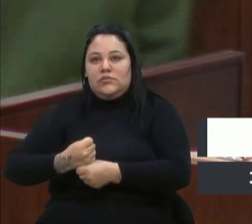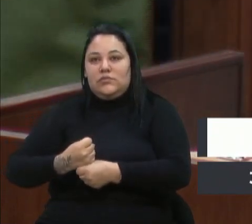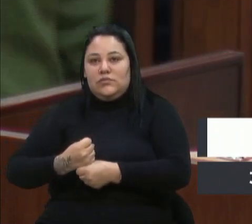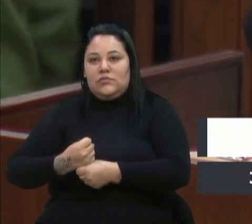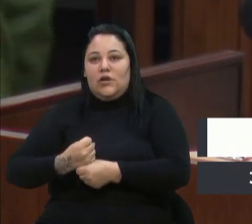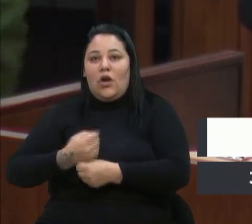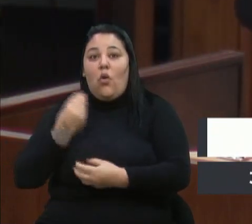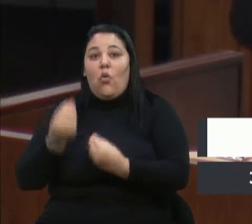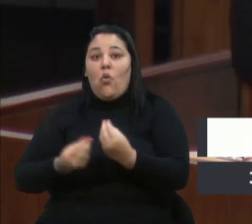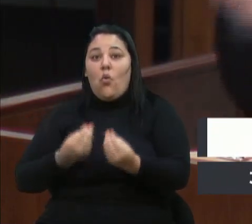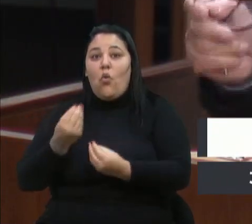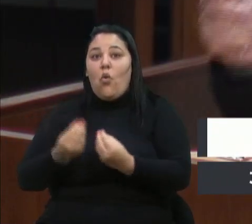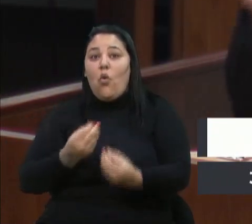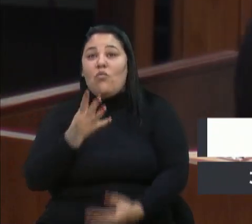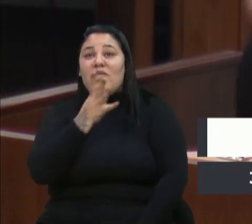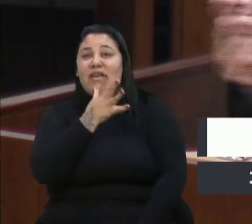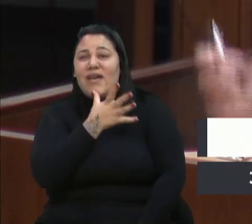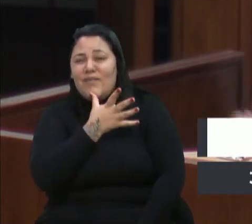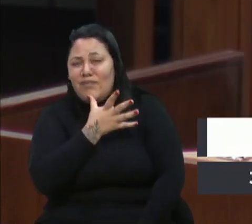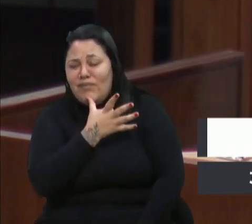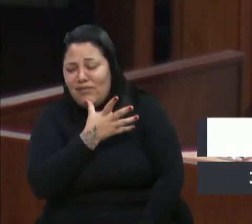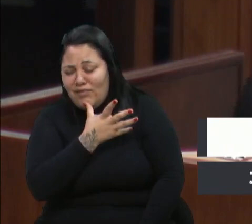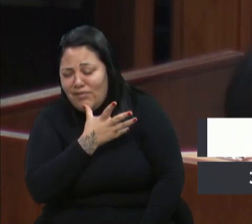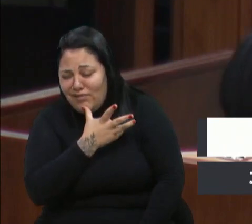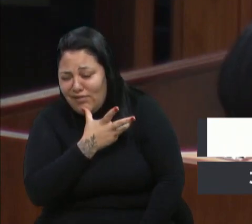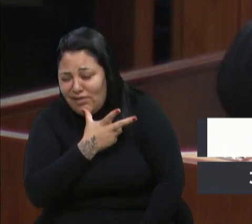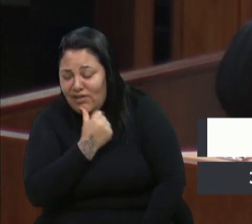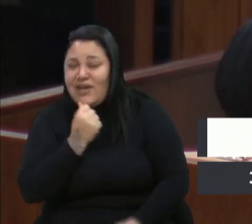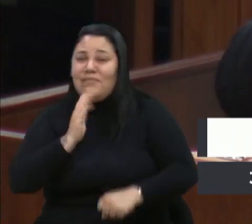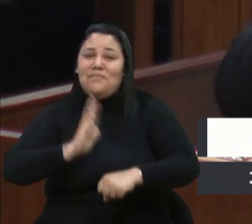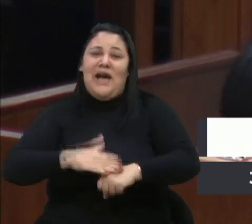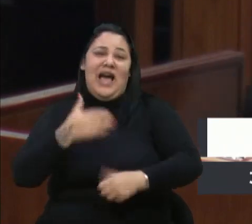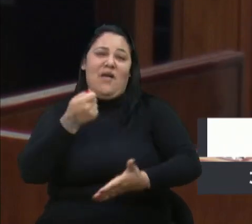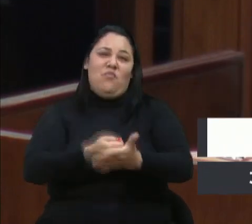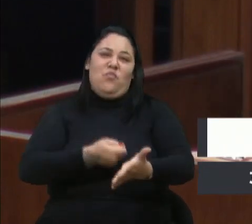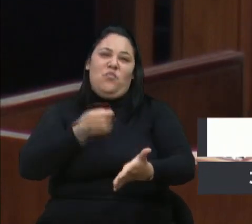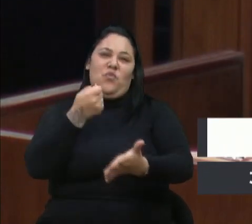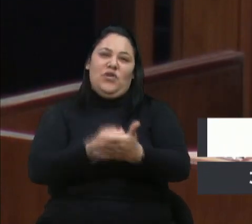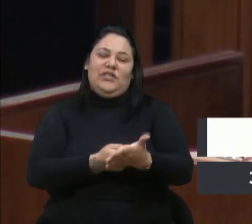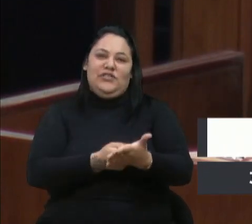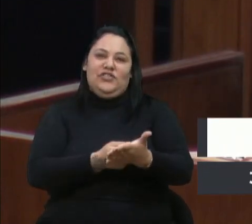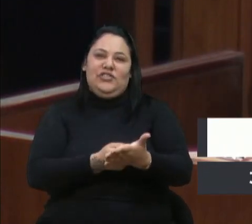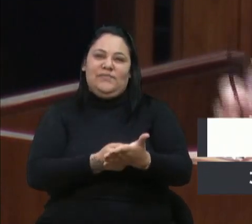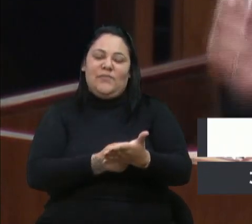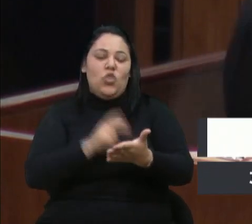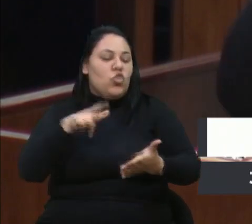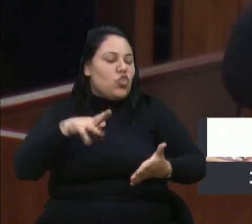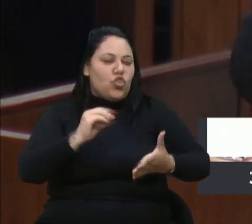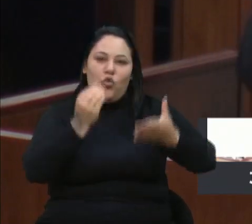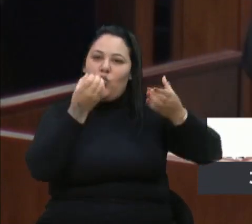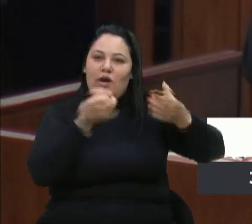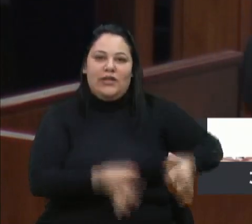quanto demora, mas de quanto é importante a persistência, a luta e não desistir.